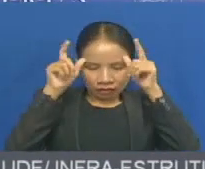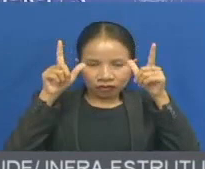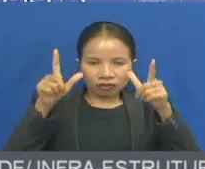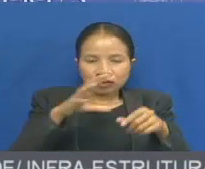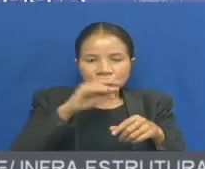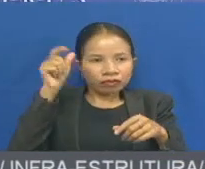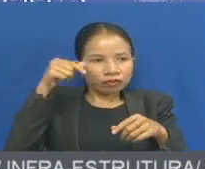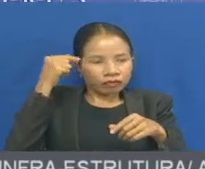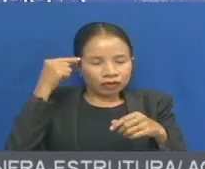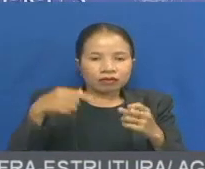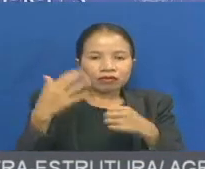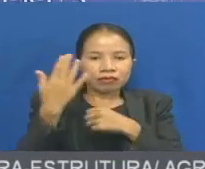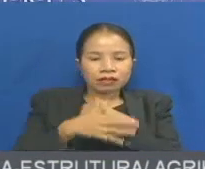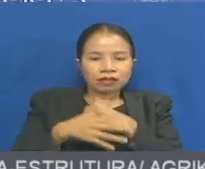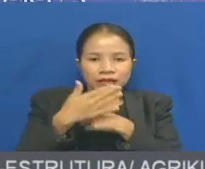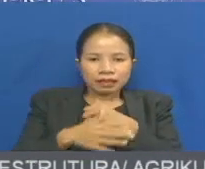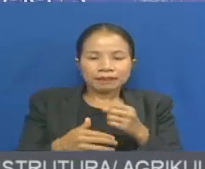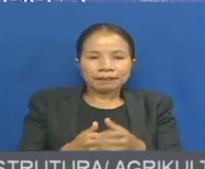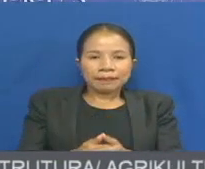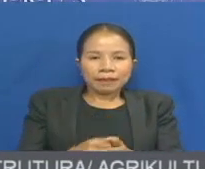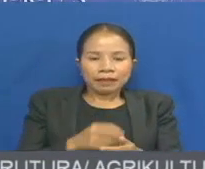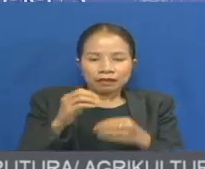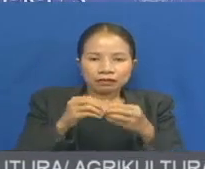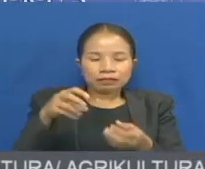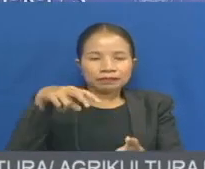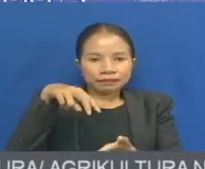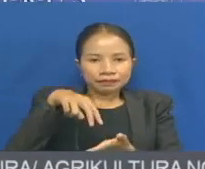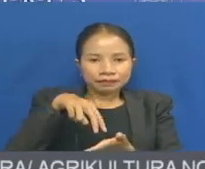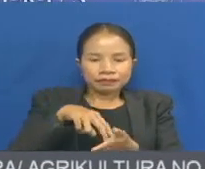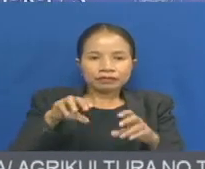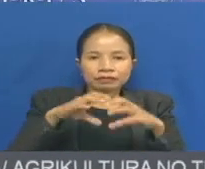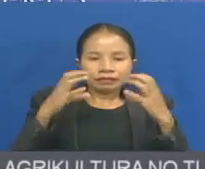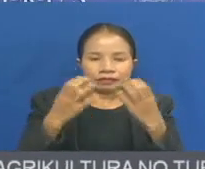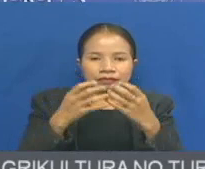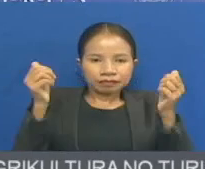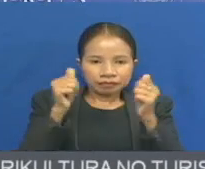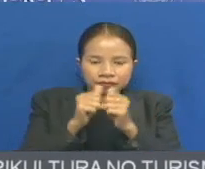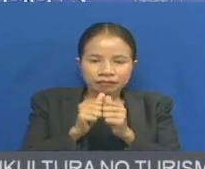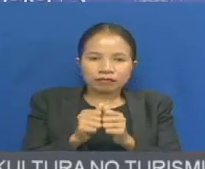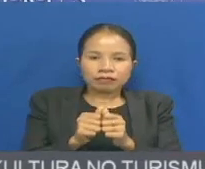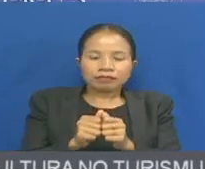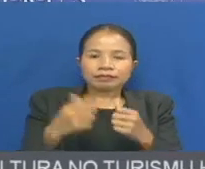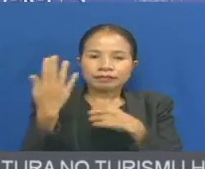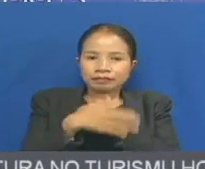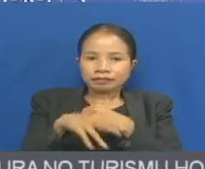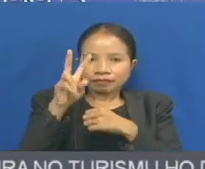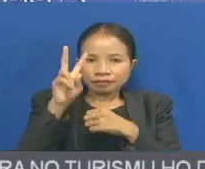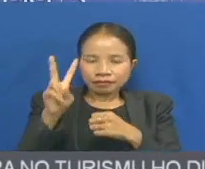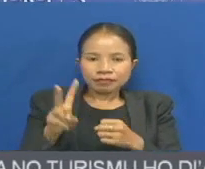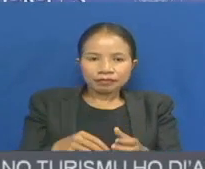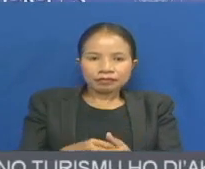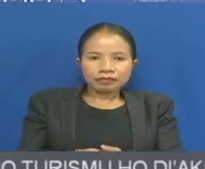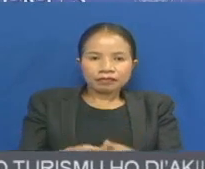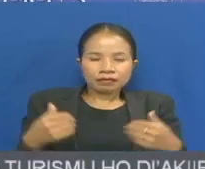no Governo do Estado do Kuwait, com o estabelecimento do Comitê Conjunto entre a Nação Rua, bem